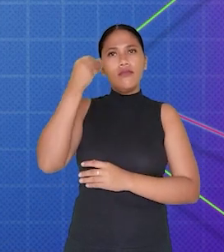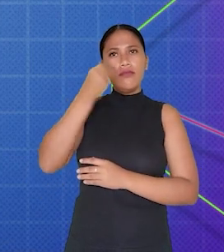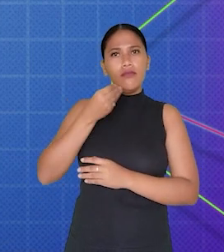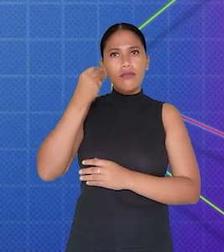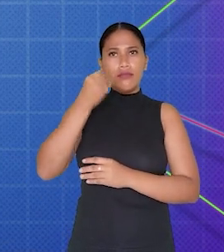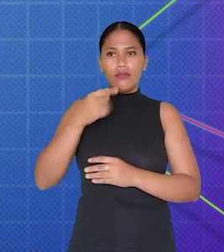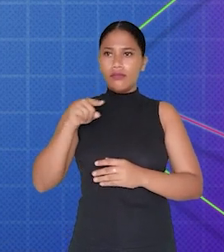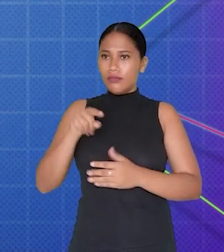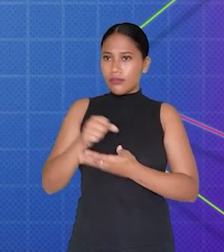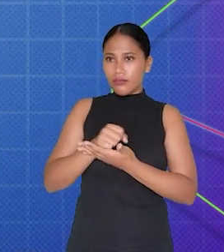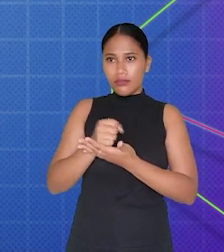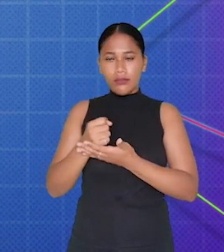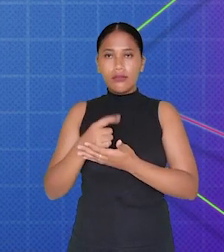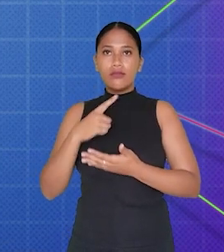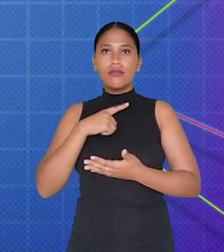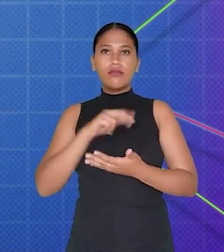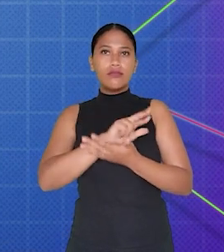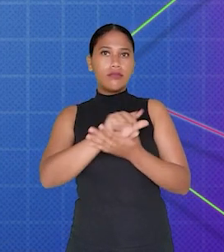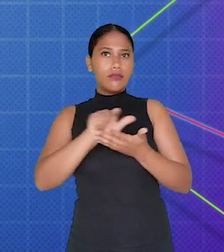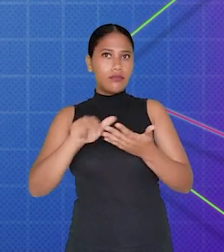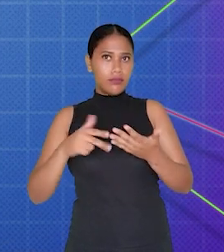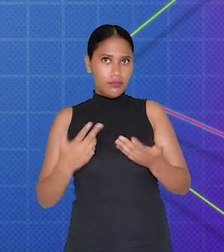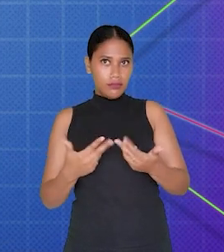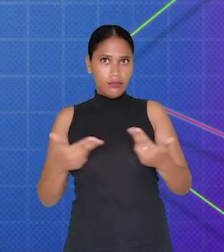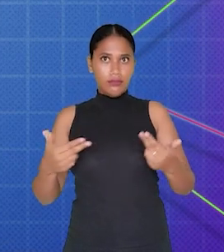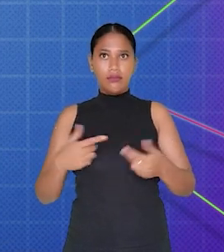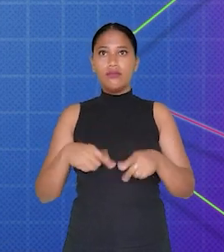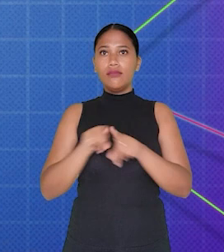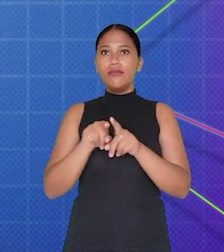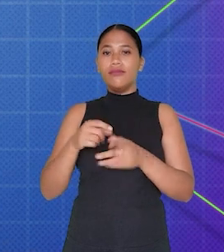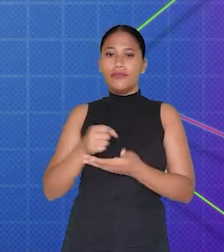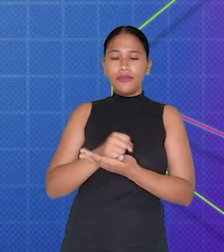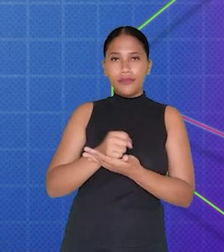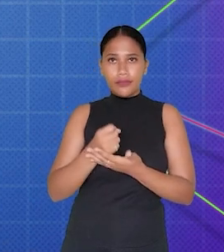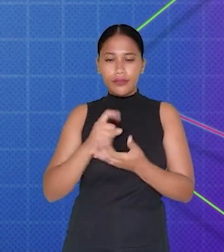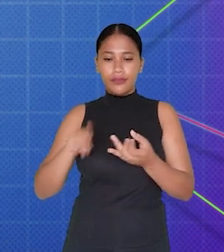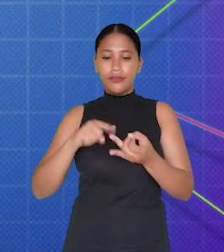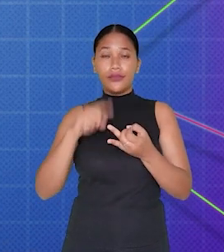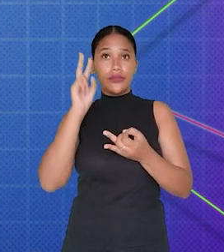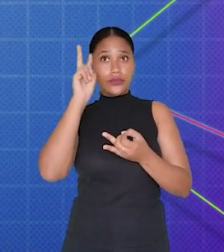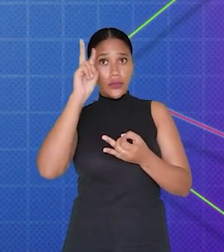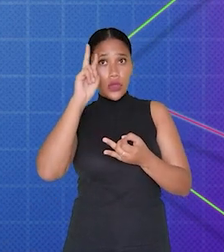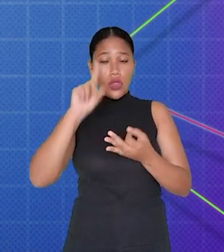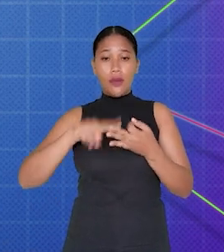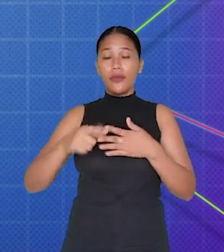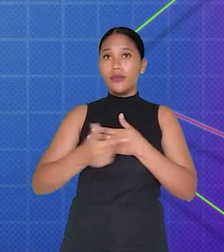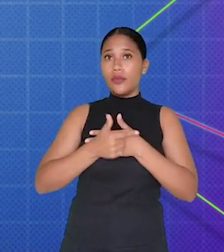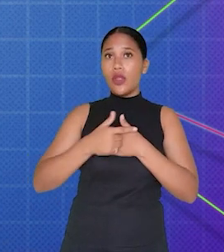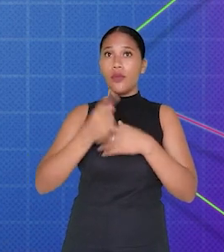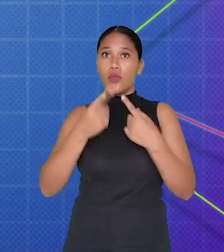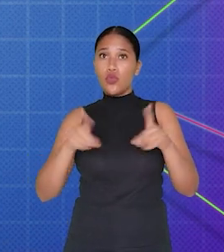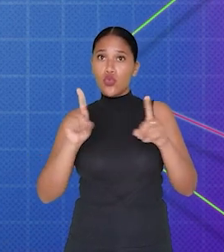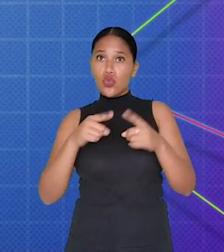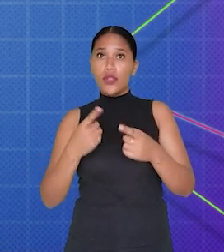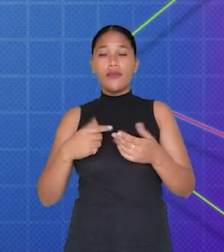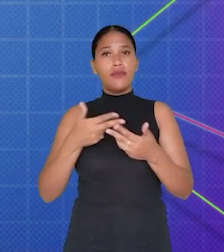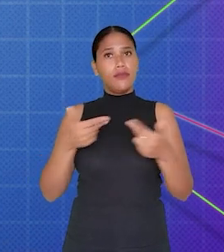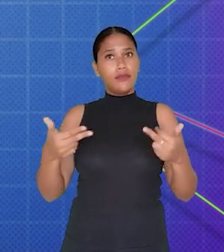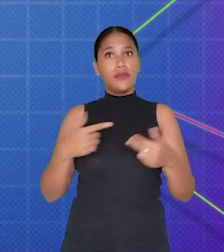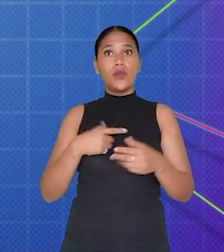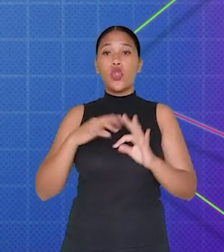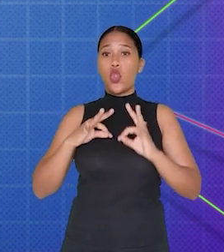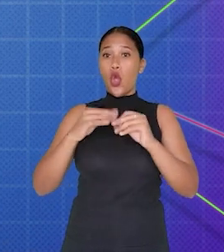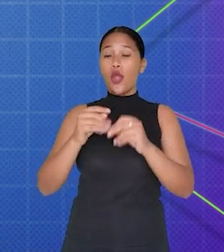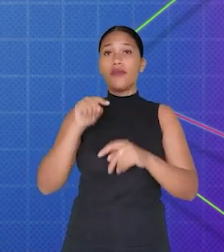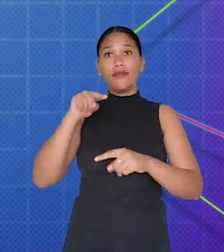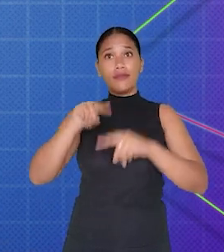de uma boa experiência do jogador envolve uma série de elementos, incluindo a jogabilidade, a história, os personagens, a música e os efeitos